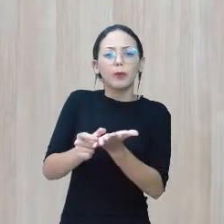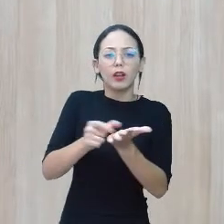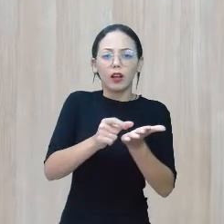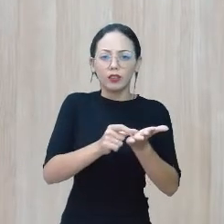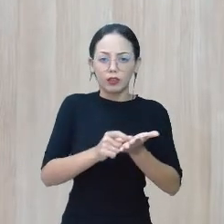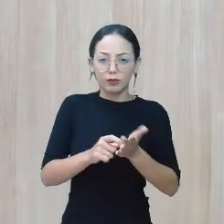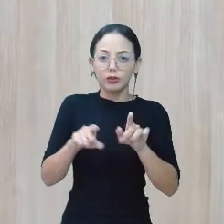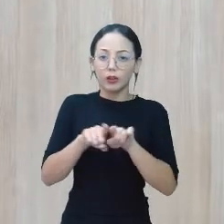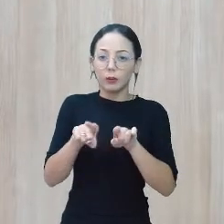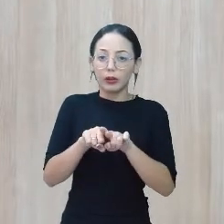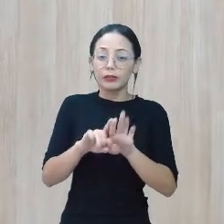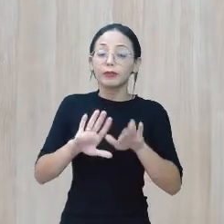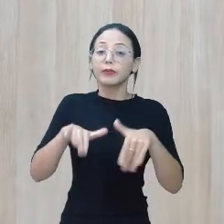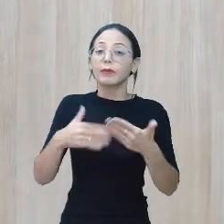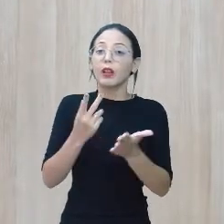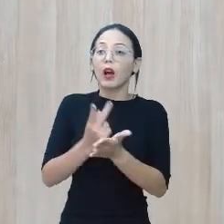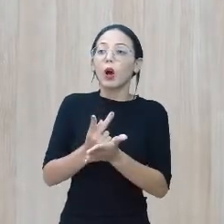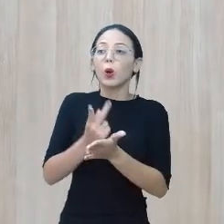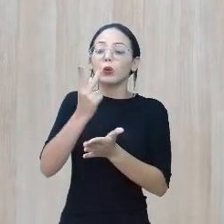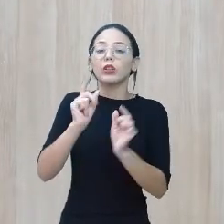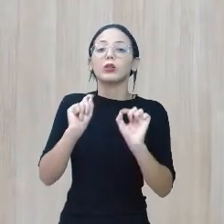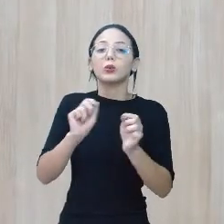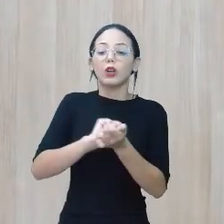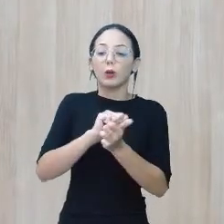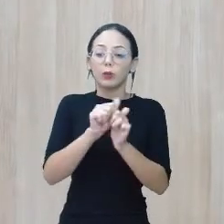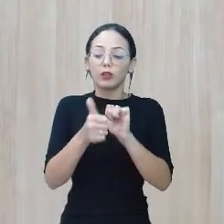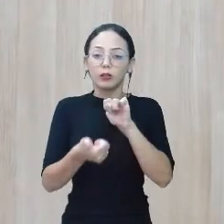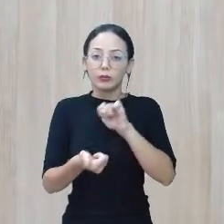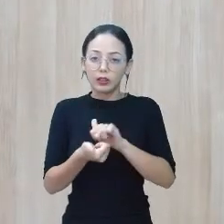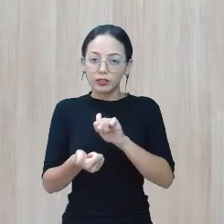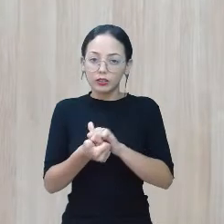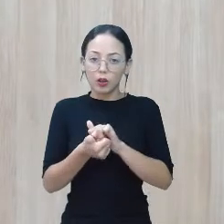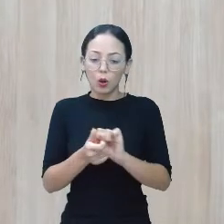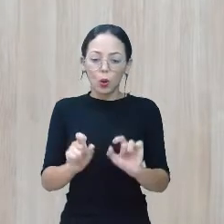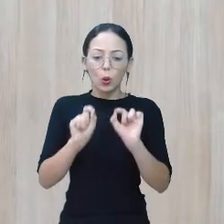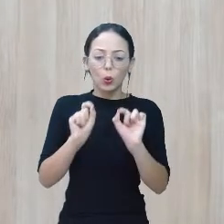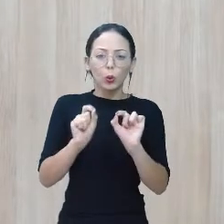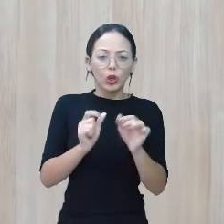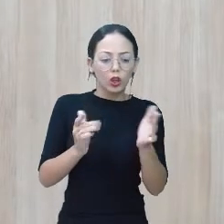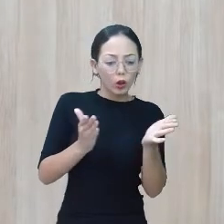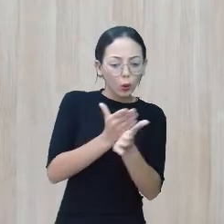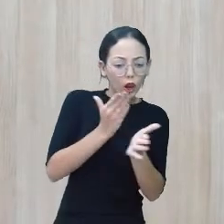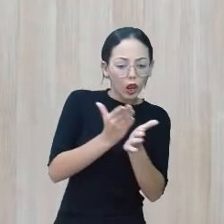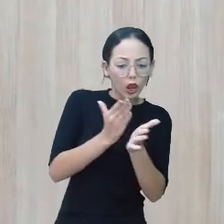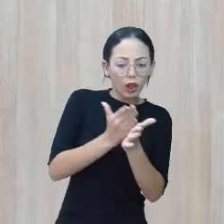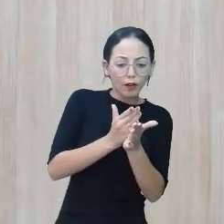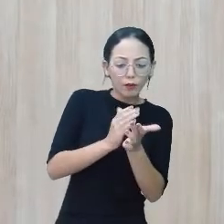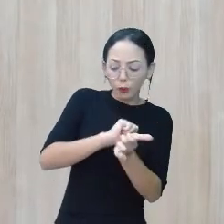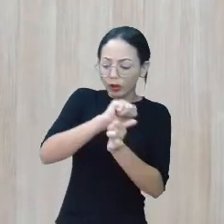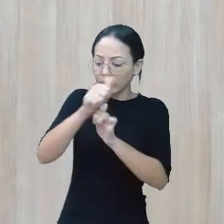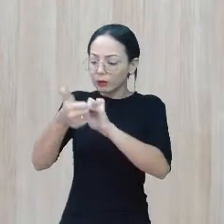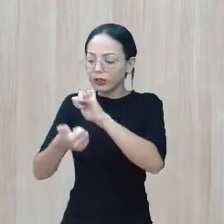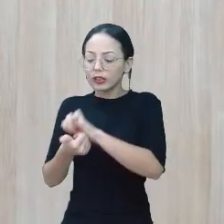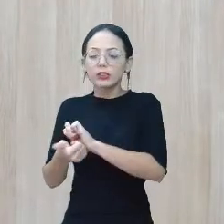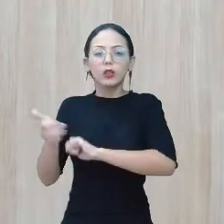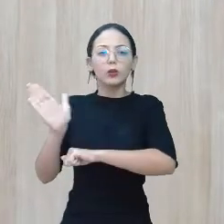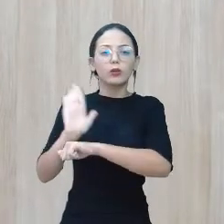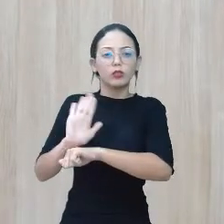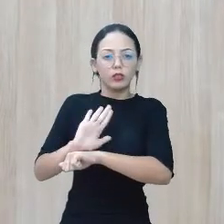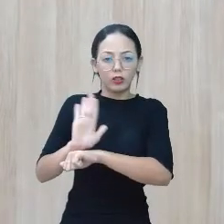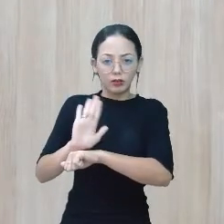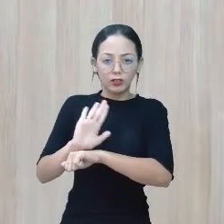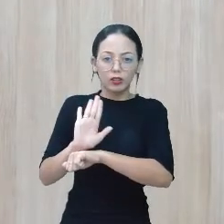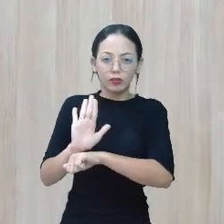comuns. Então, acontece uma adaptação do que é essa obra no livro e do que ela passa a ser